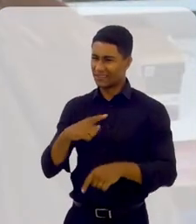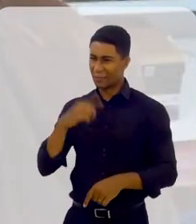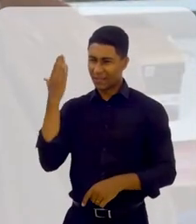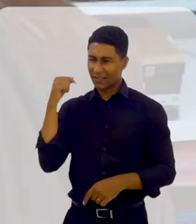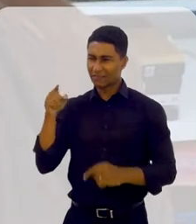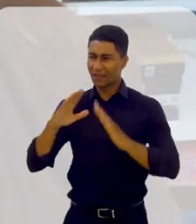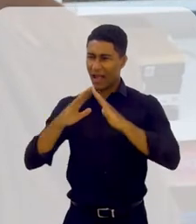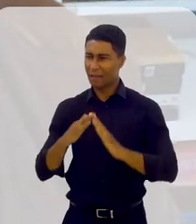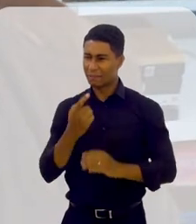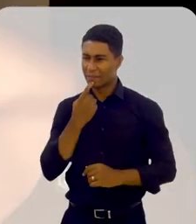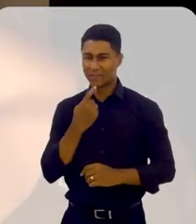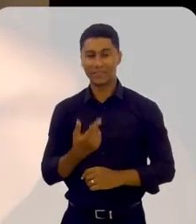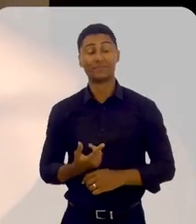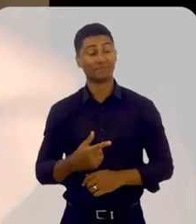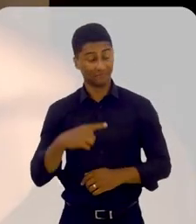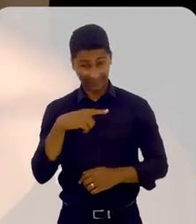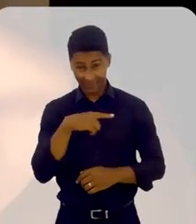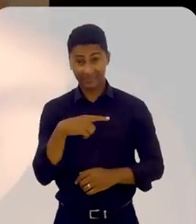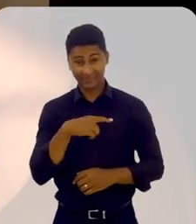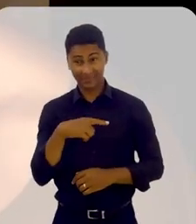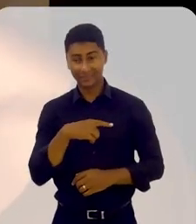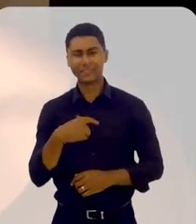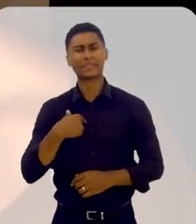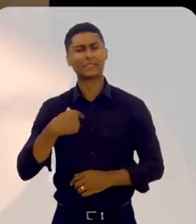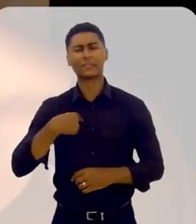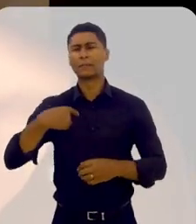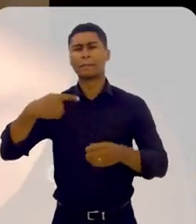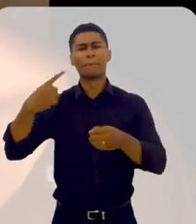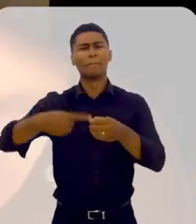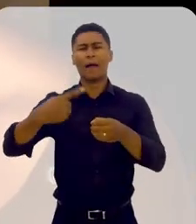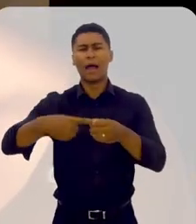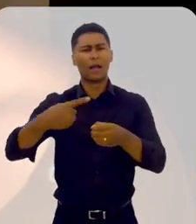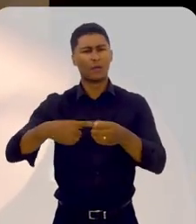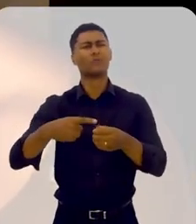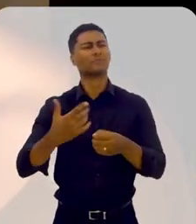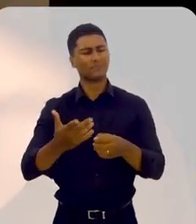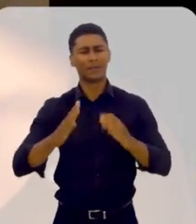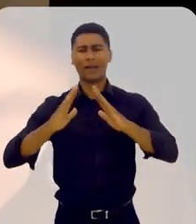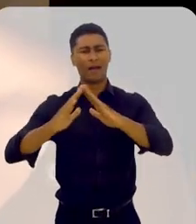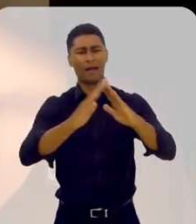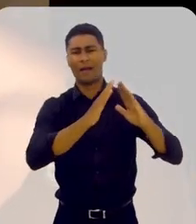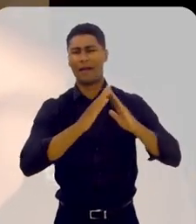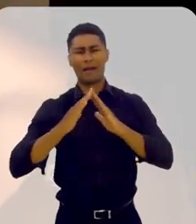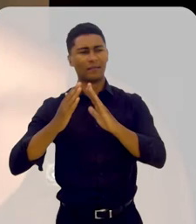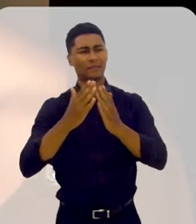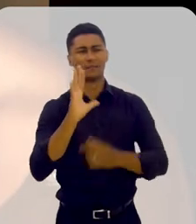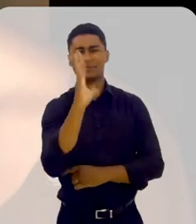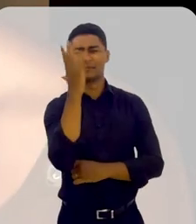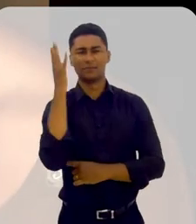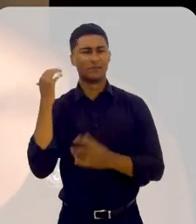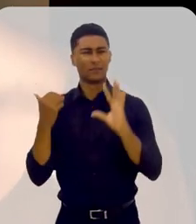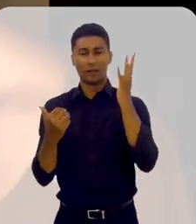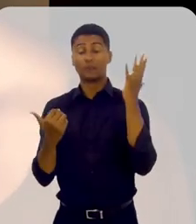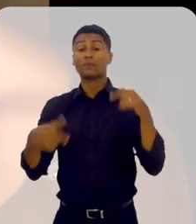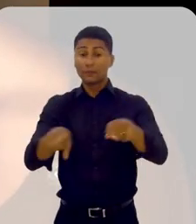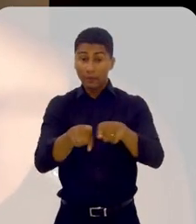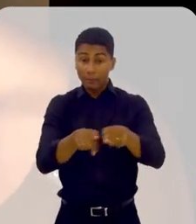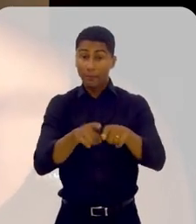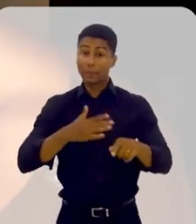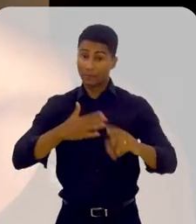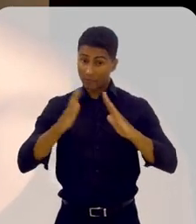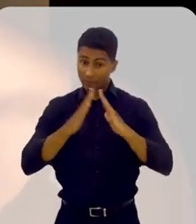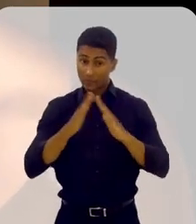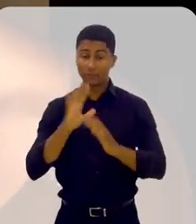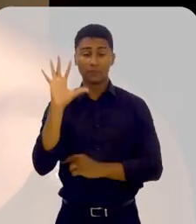coisas lá de cima, brincarem? Sim, eu morava num bairro bastante residencial, né? Então tinha muita árvore na rua. Eu tinha uma